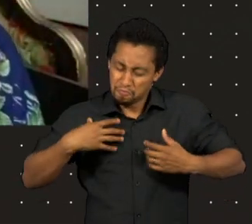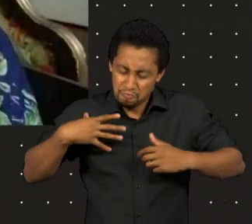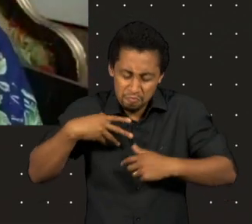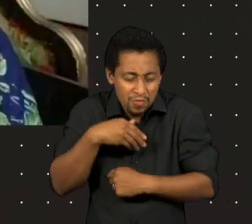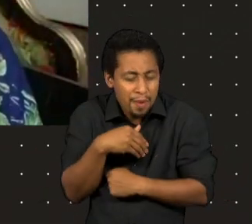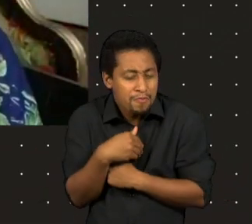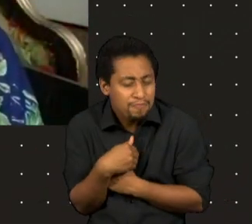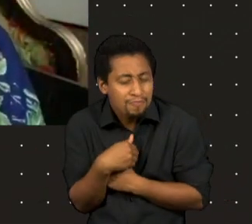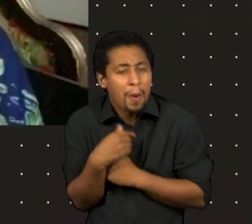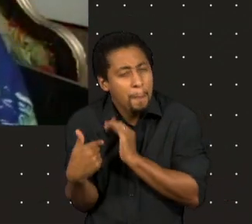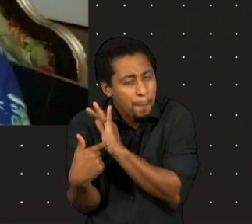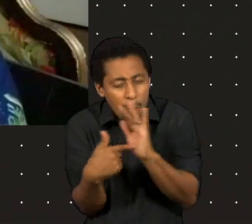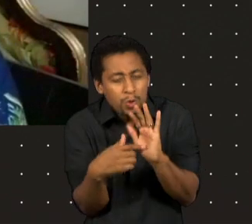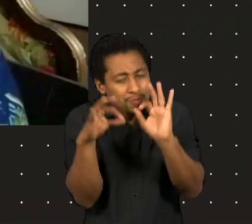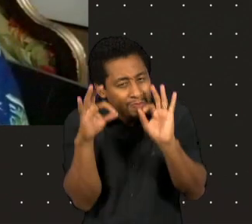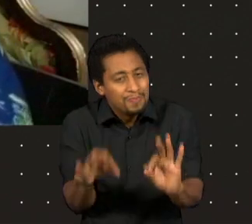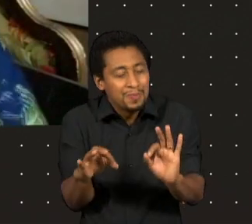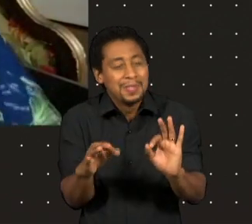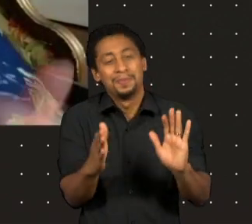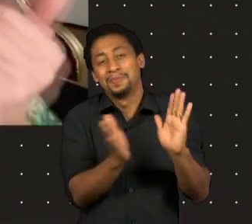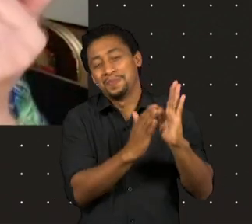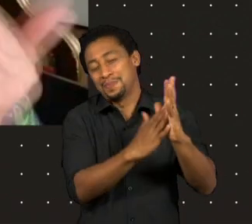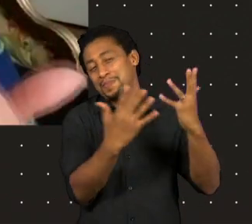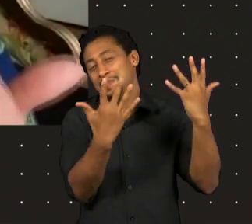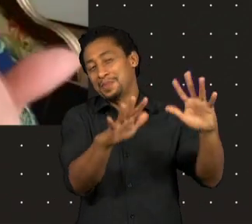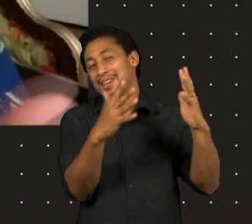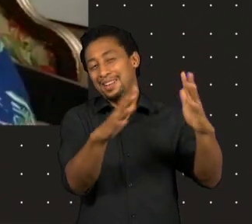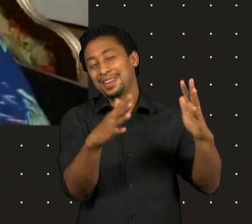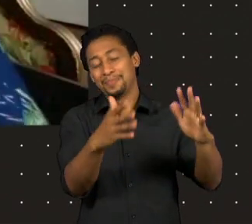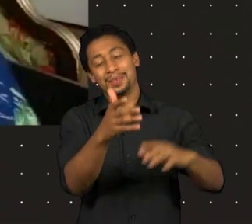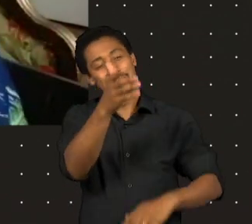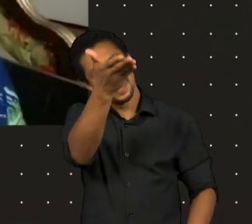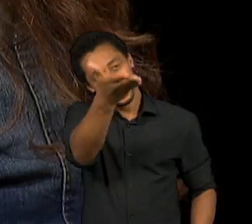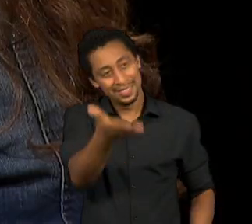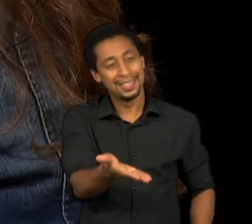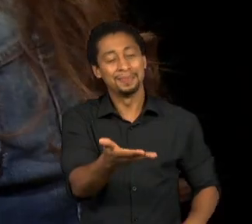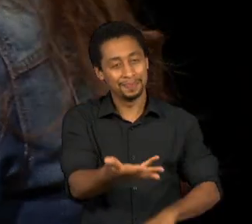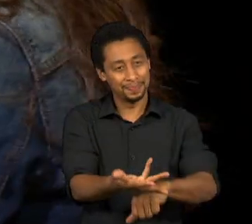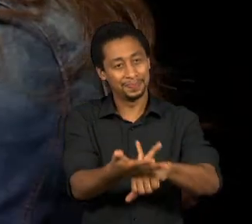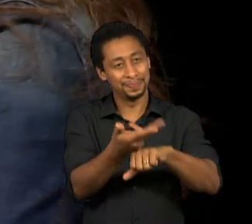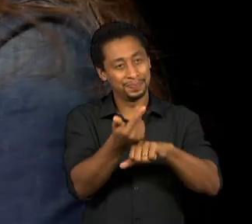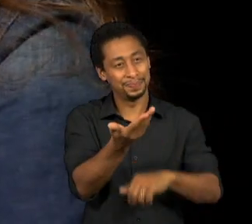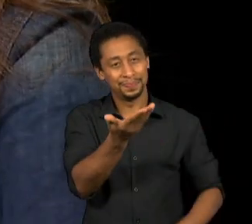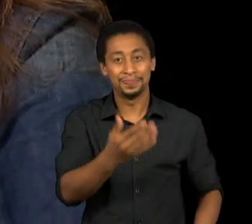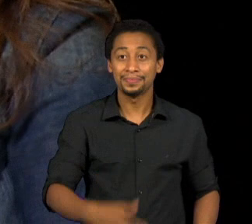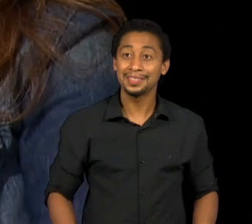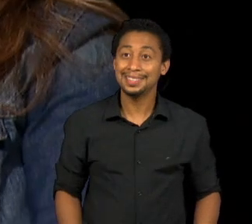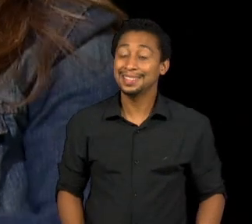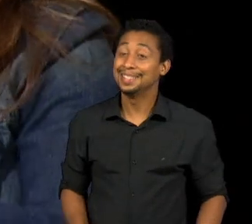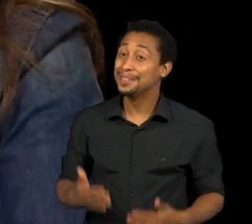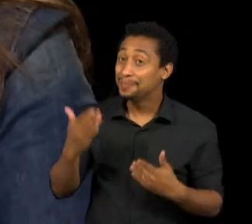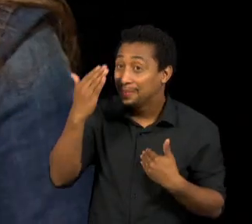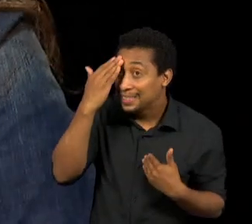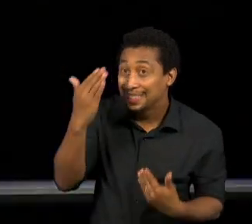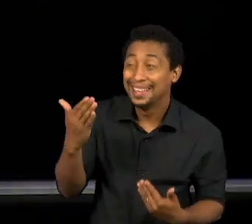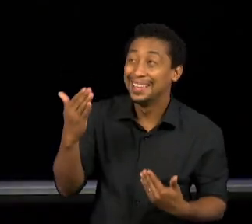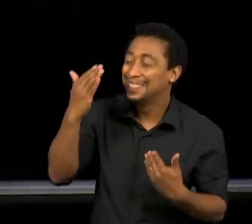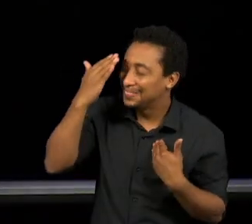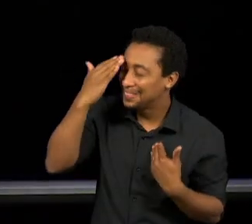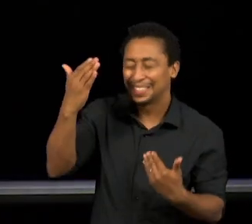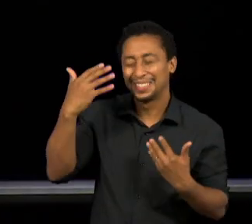grandes atrizes. Parabéns, Maiara, pela atriz que você é. Obrigada, Dali,